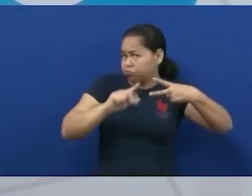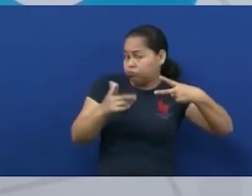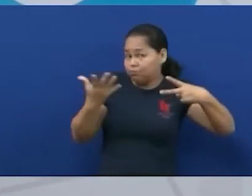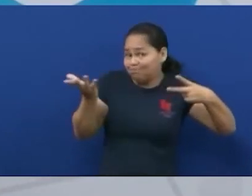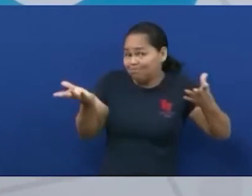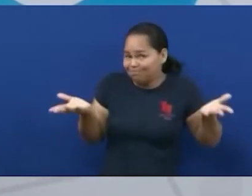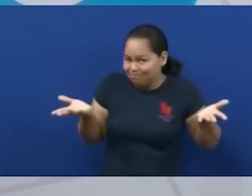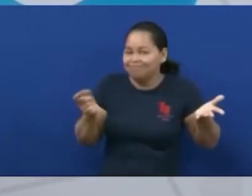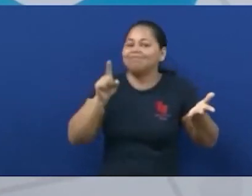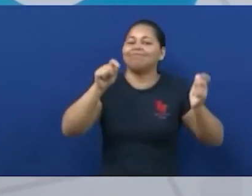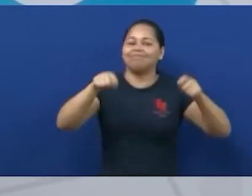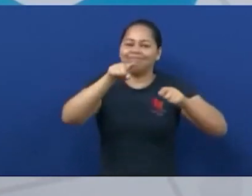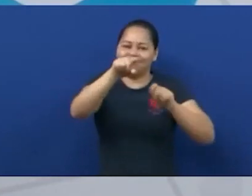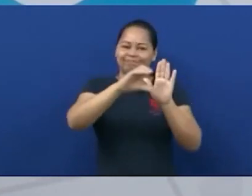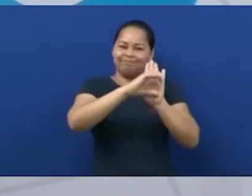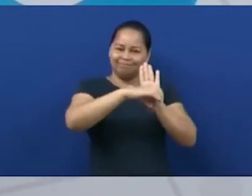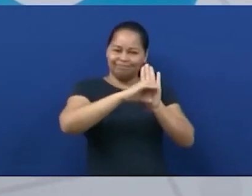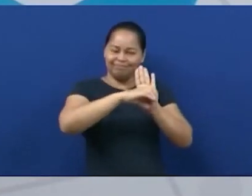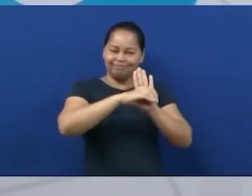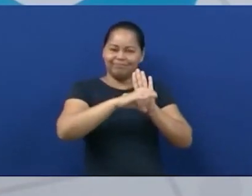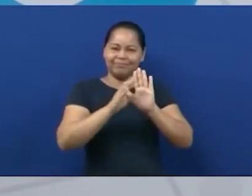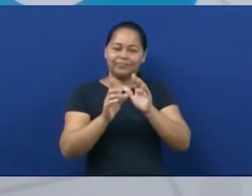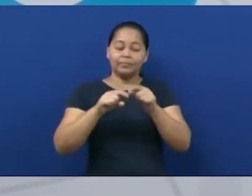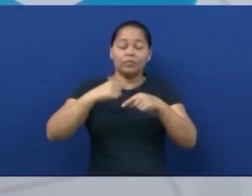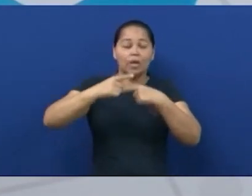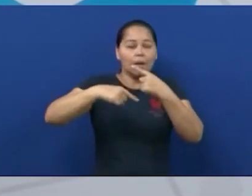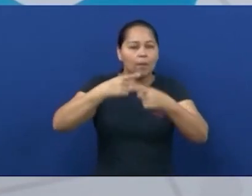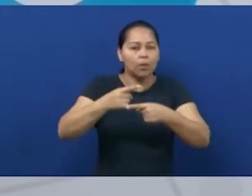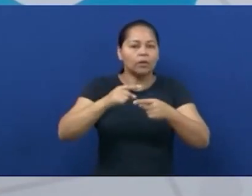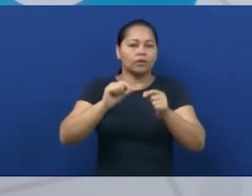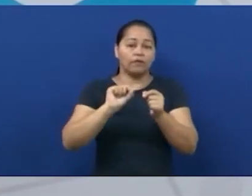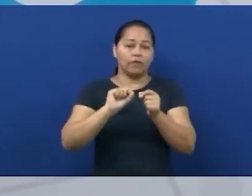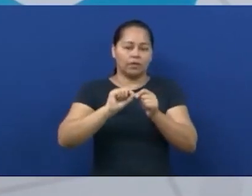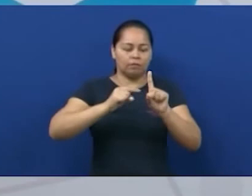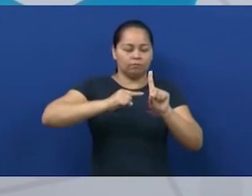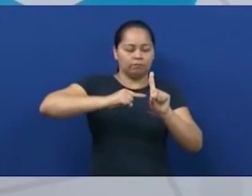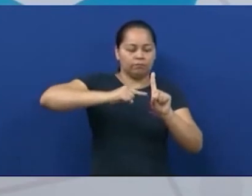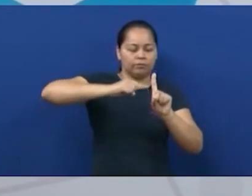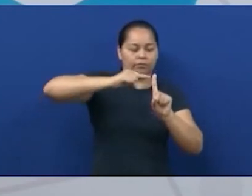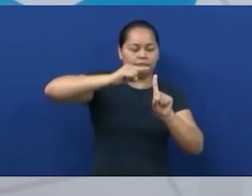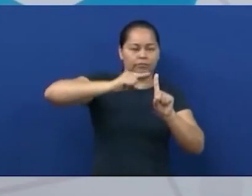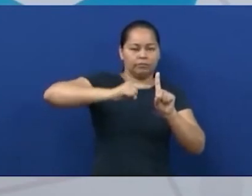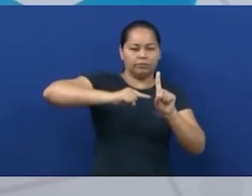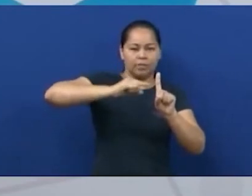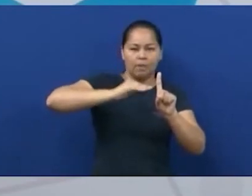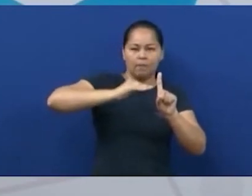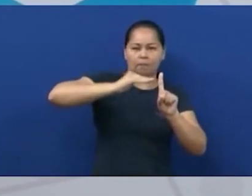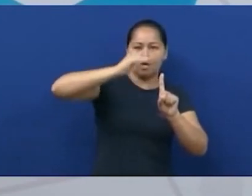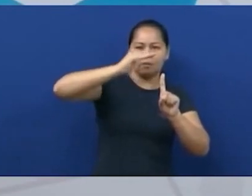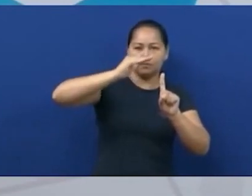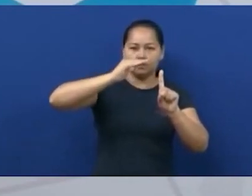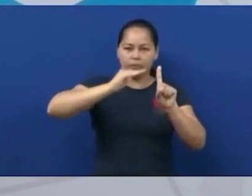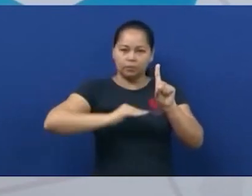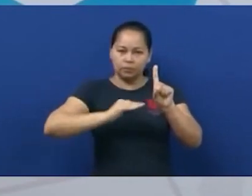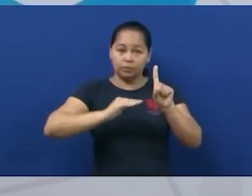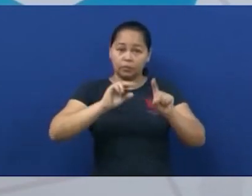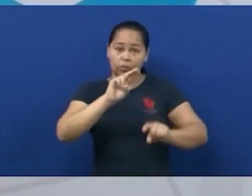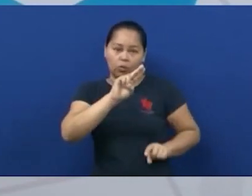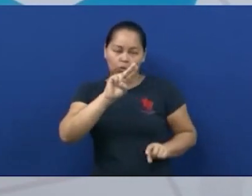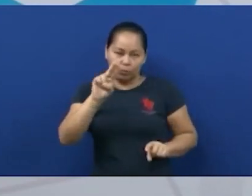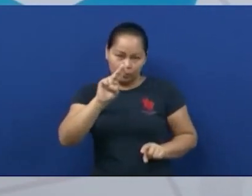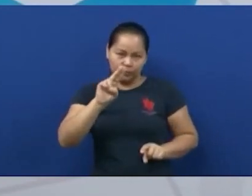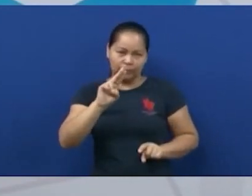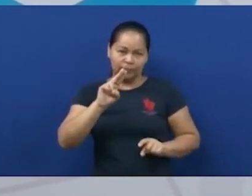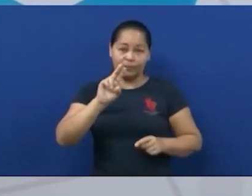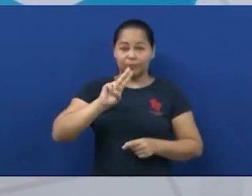diferentes. E também construir uma escala termométrica com o número das chamadas de vocês.